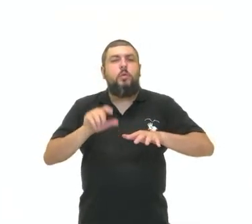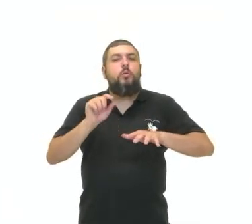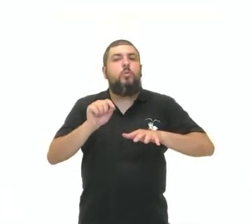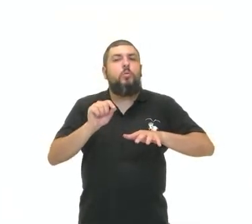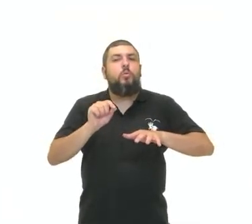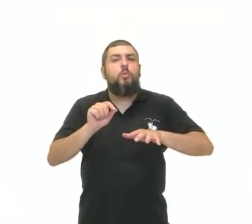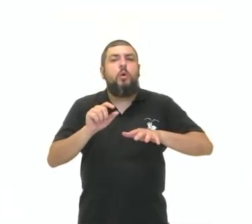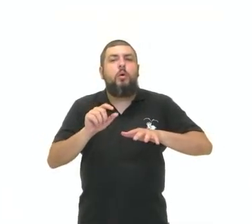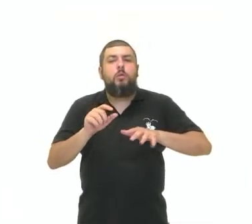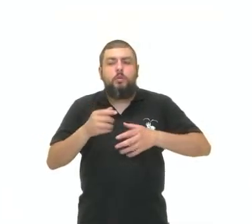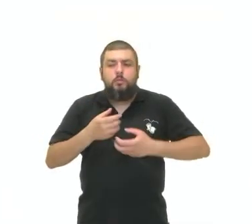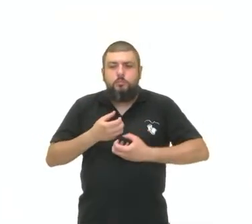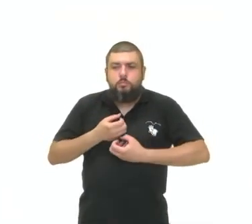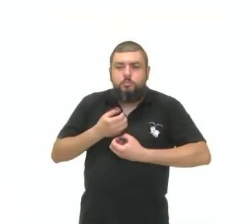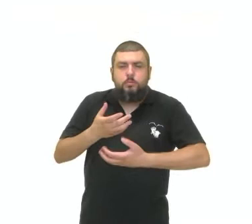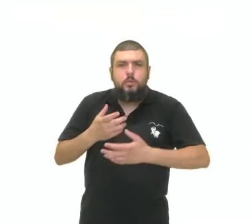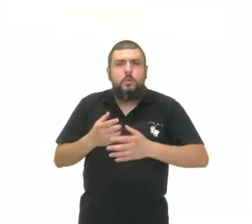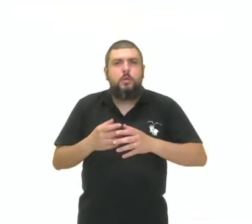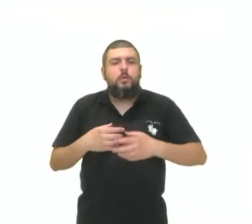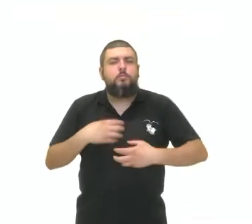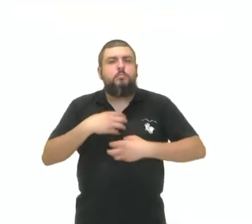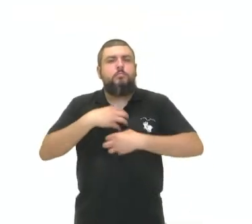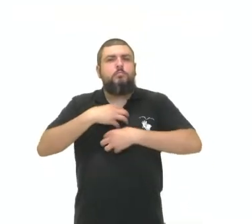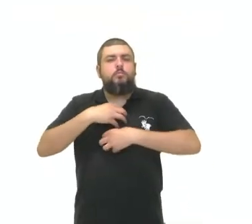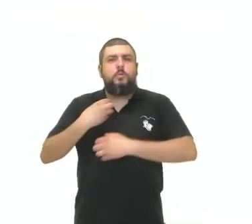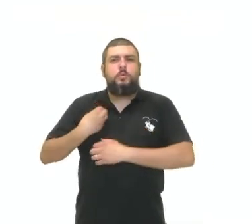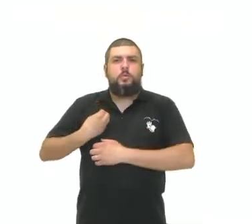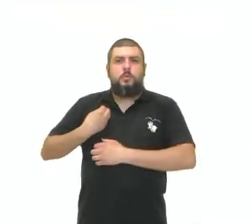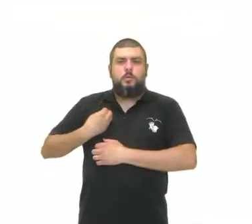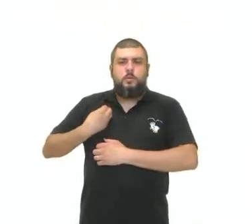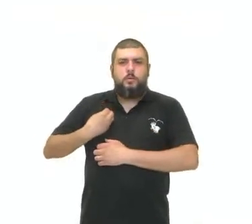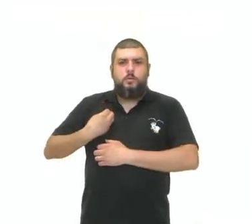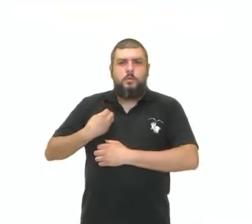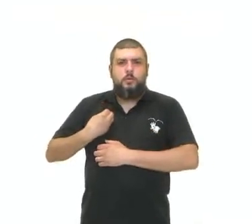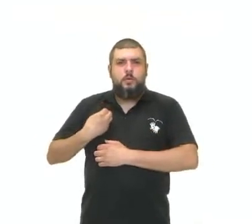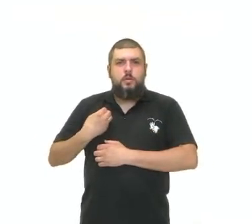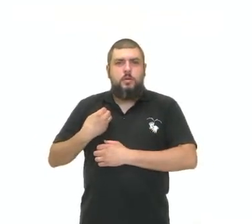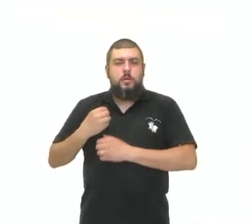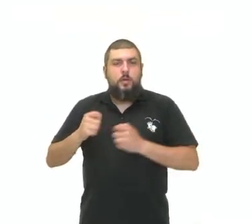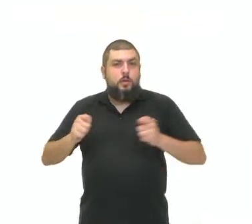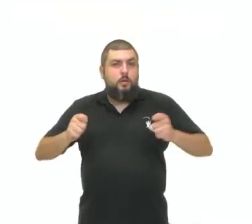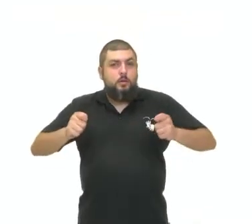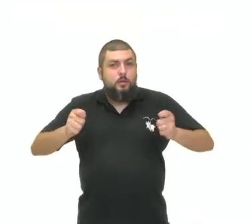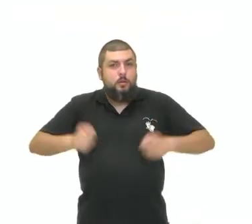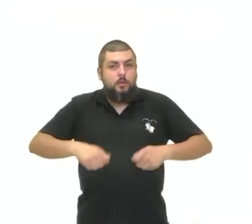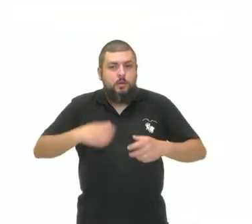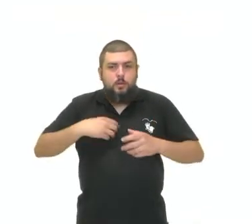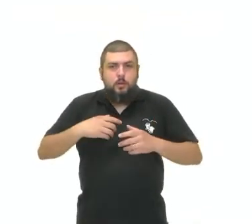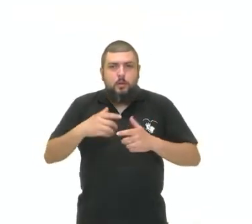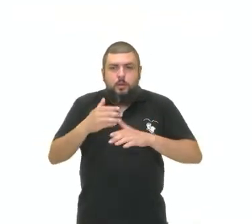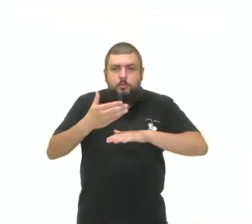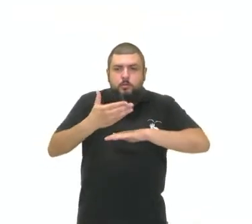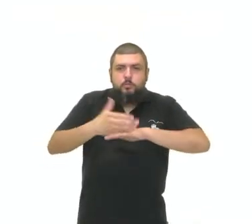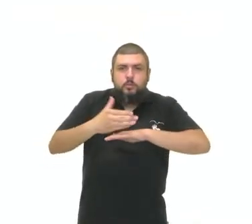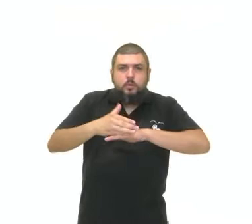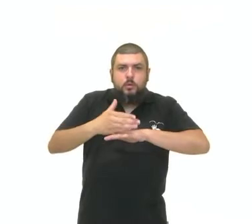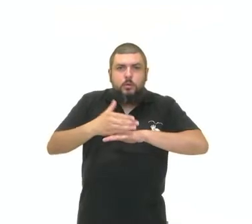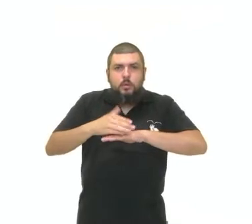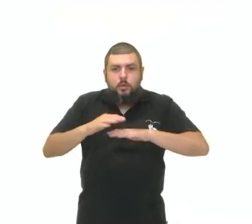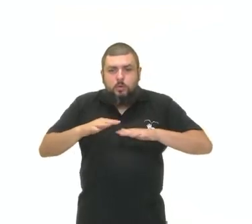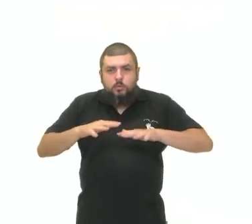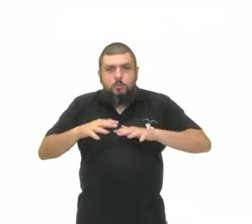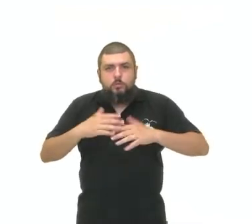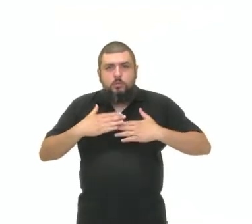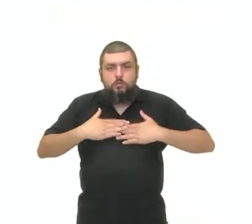experiências diversas, com o intuito de possibilitar a expressão corporal da pessoa, por meio de